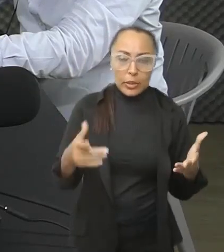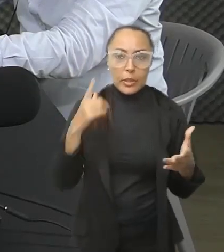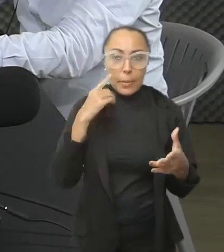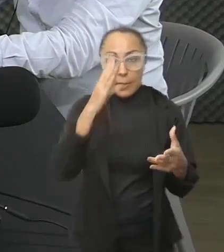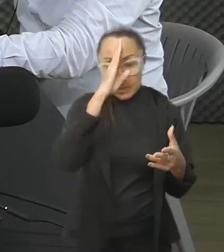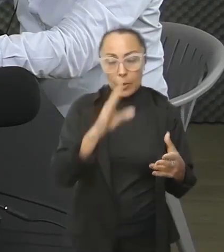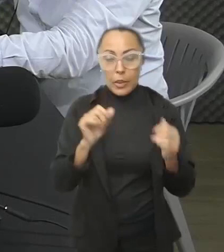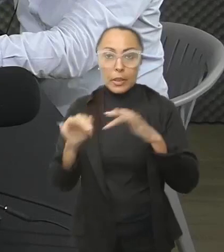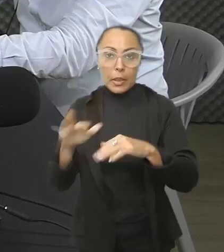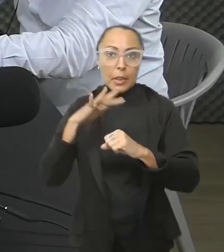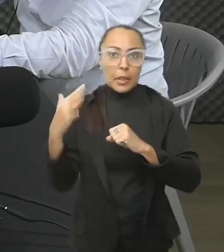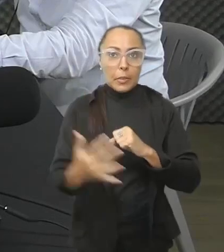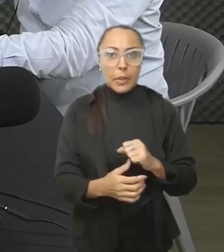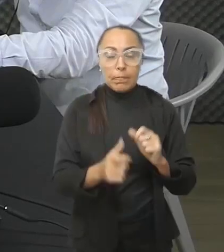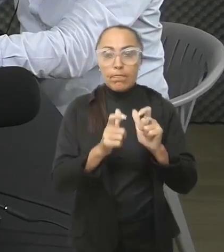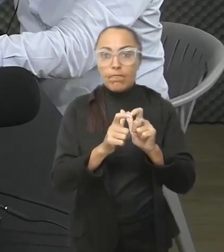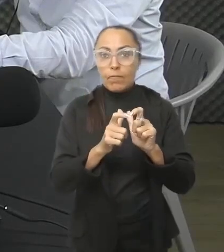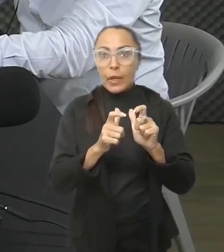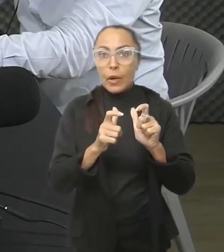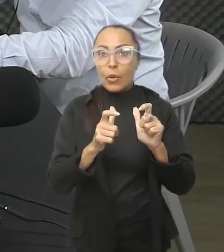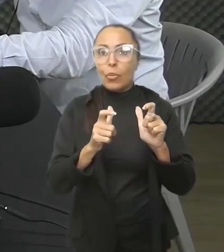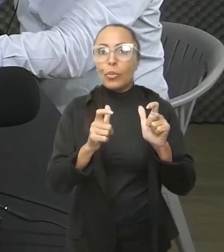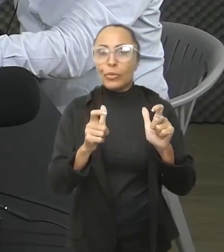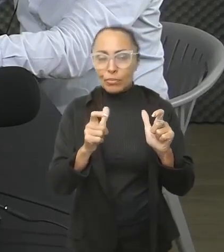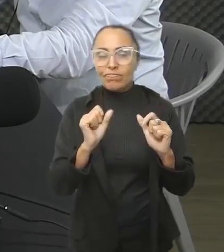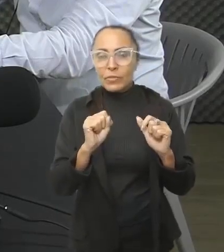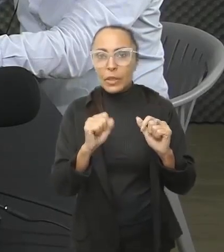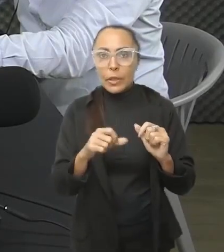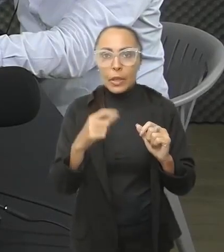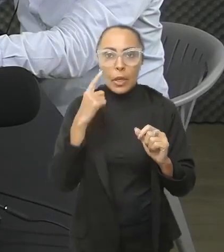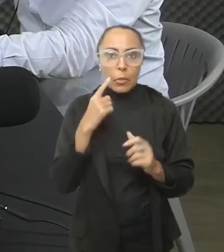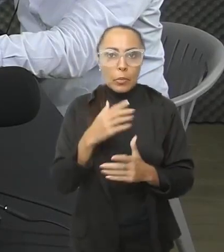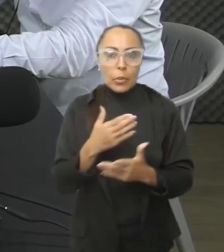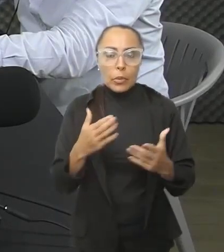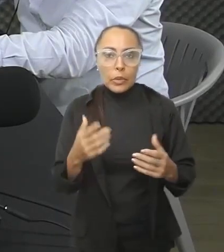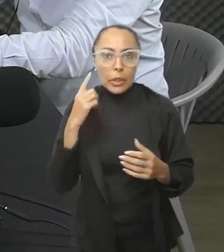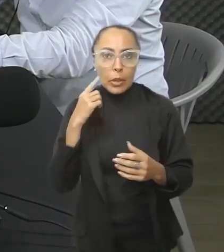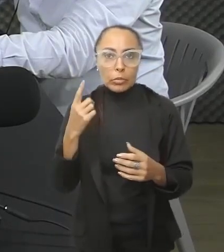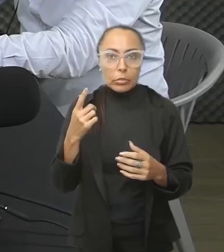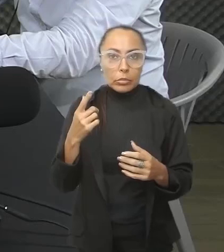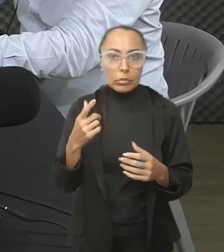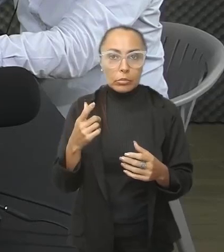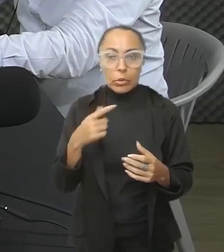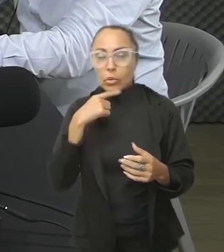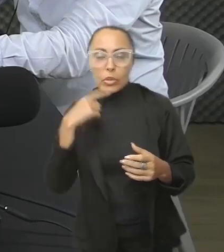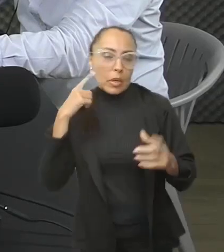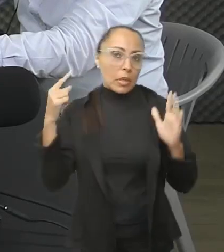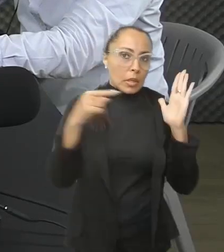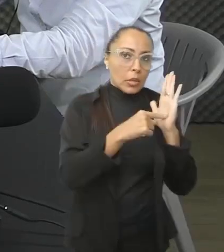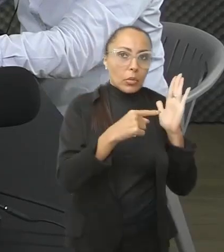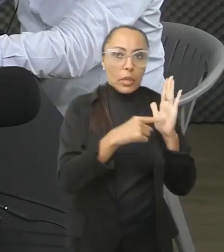né, aumentou, quer dizer, não é porque o Conselho Tutelar está recebendo menos denúncia naquele caso que as